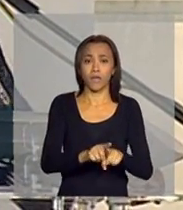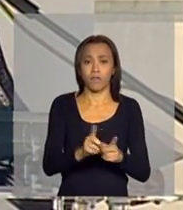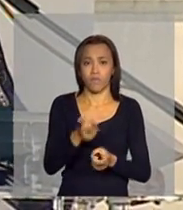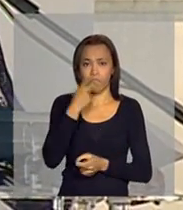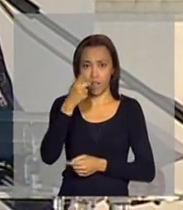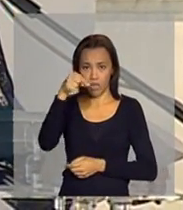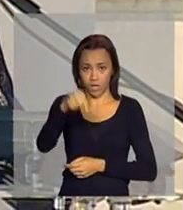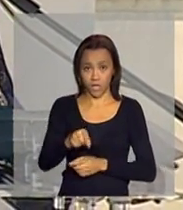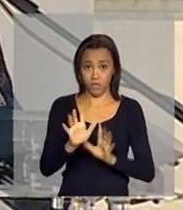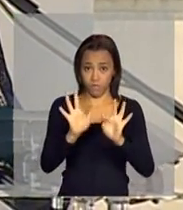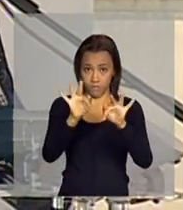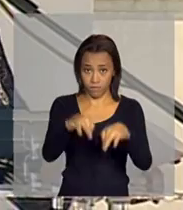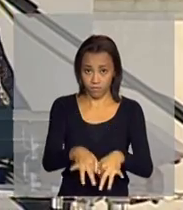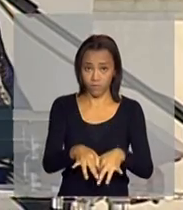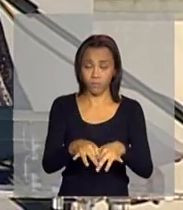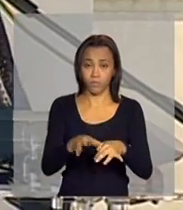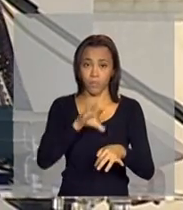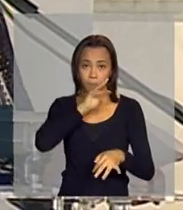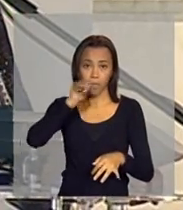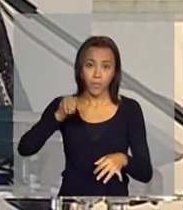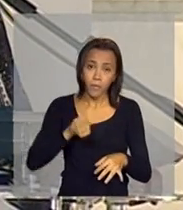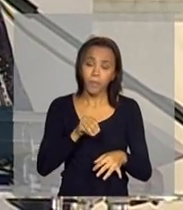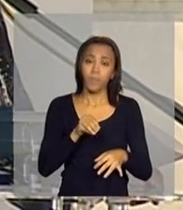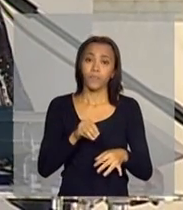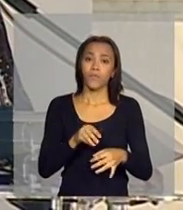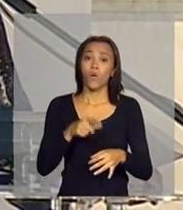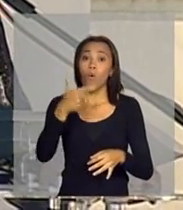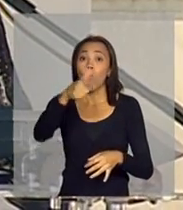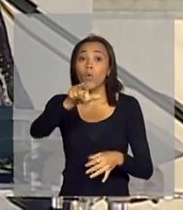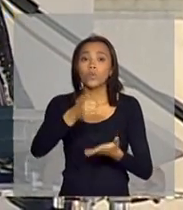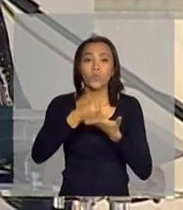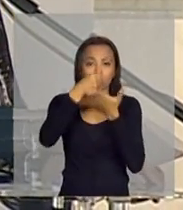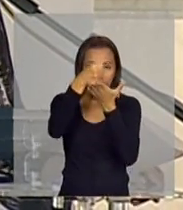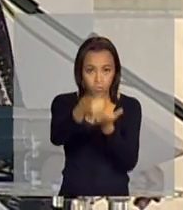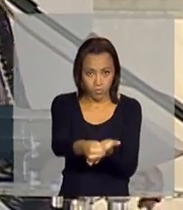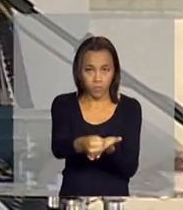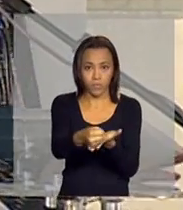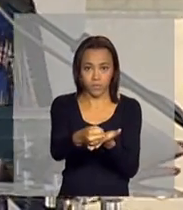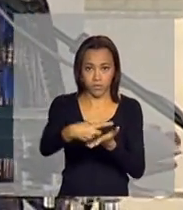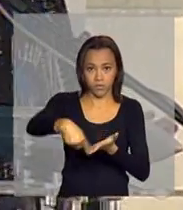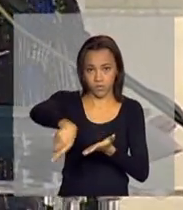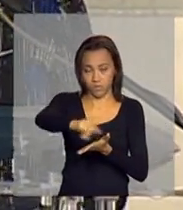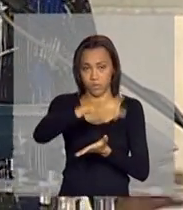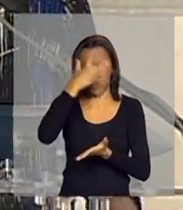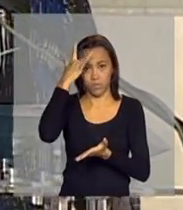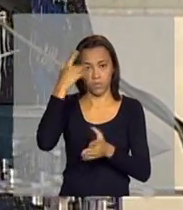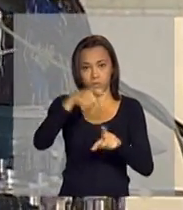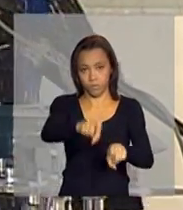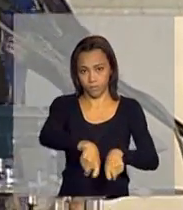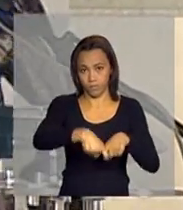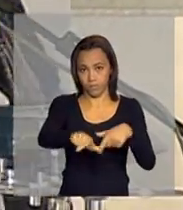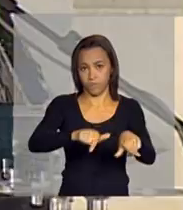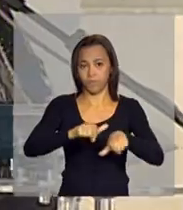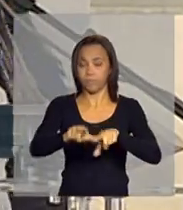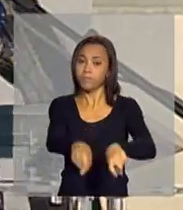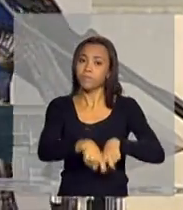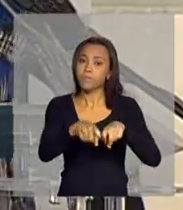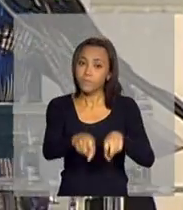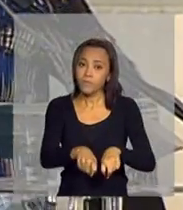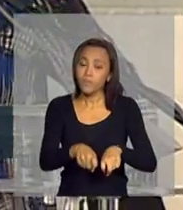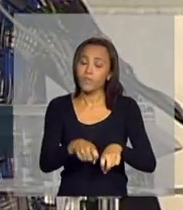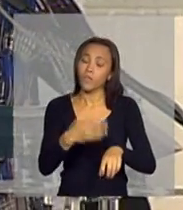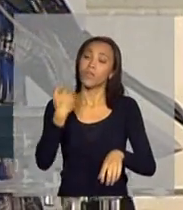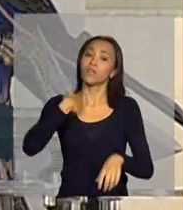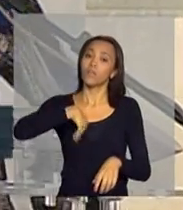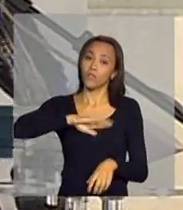finalizando, uma outra forma de apoio aos agricultores, que é o que nós